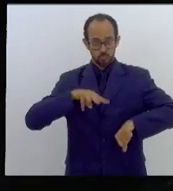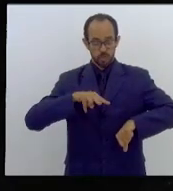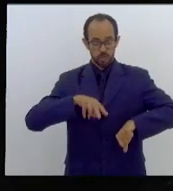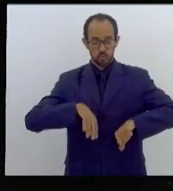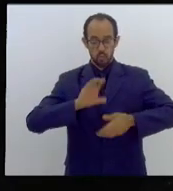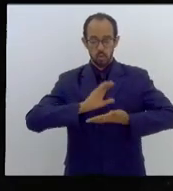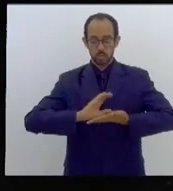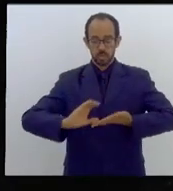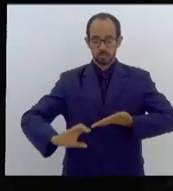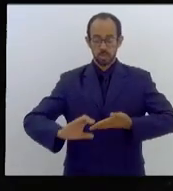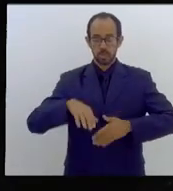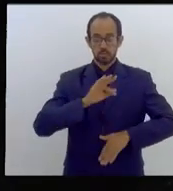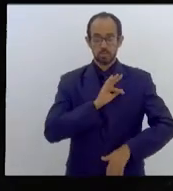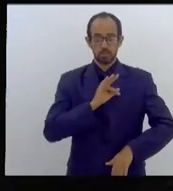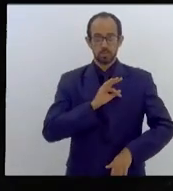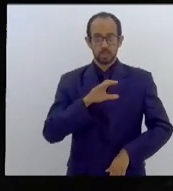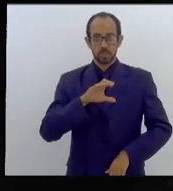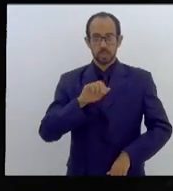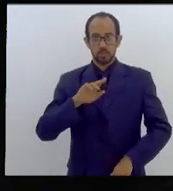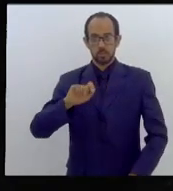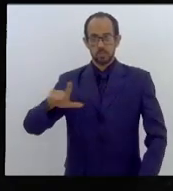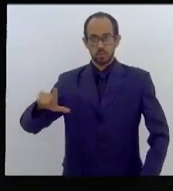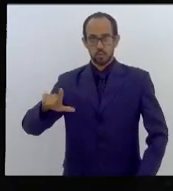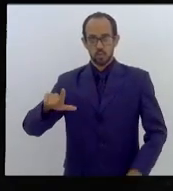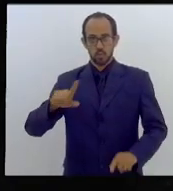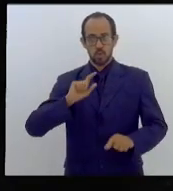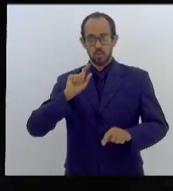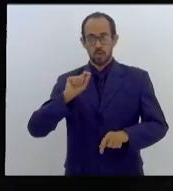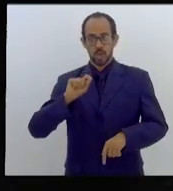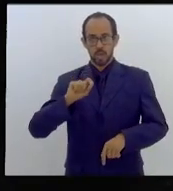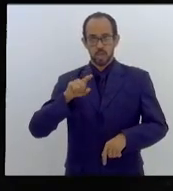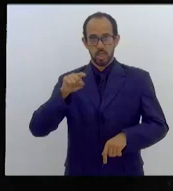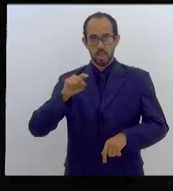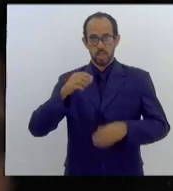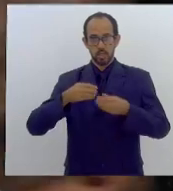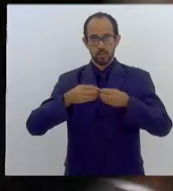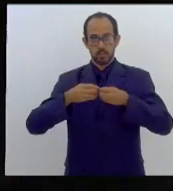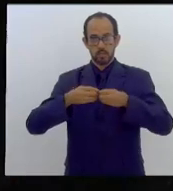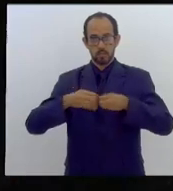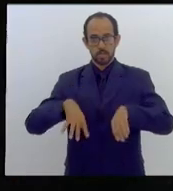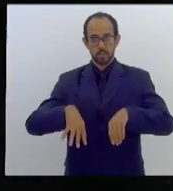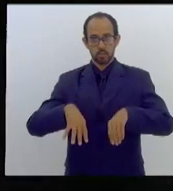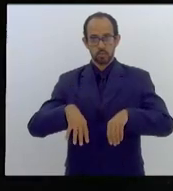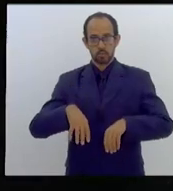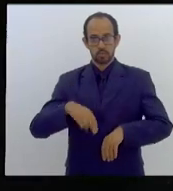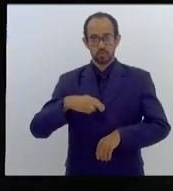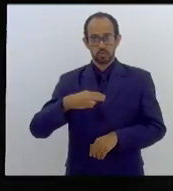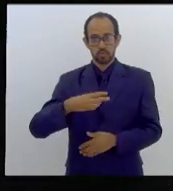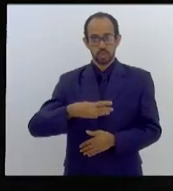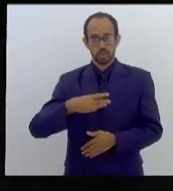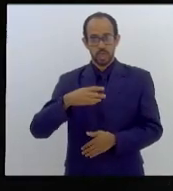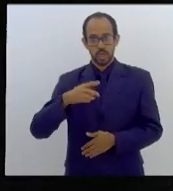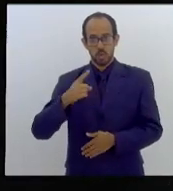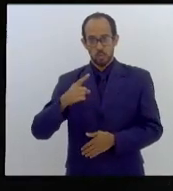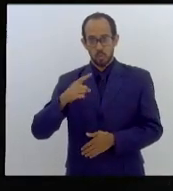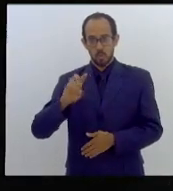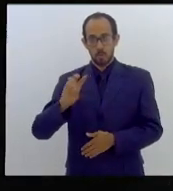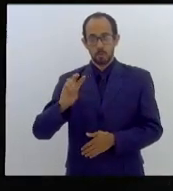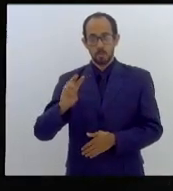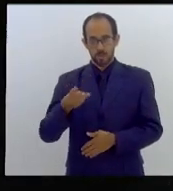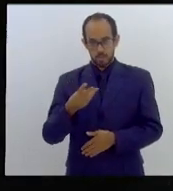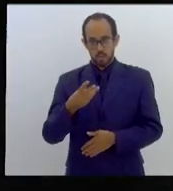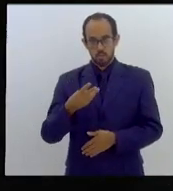da Polícia Civil, é que a Polícia Civil perdeu de 31 milhões, que foi o valor